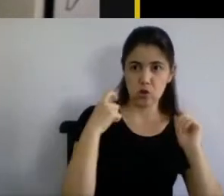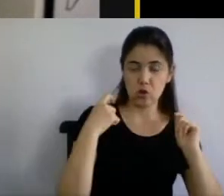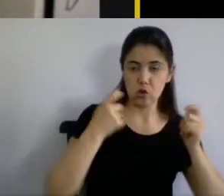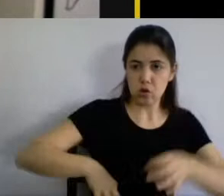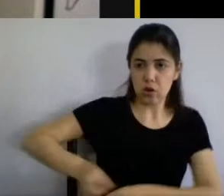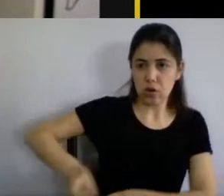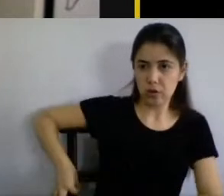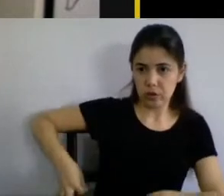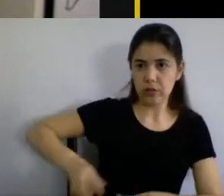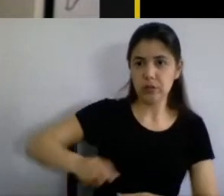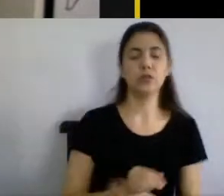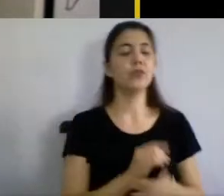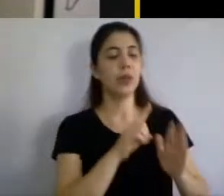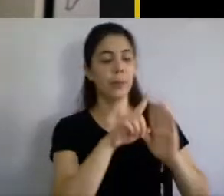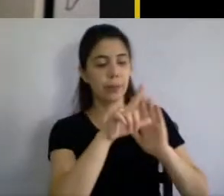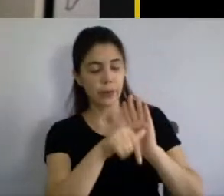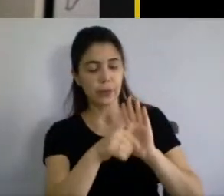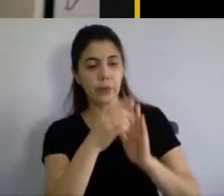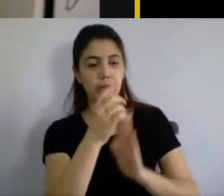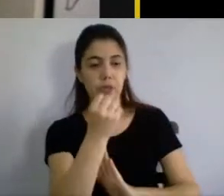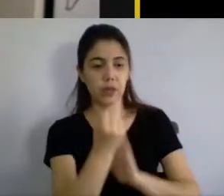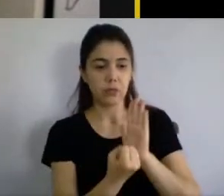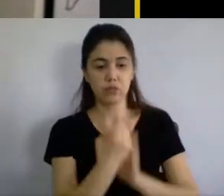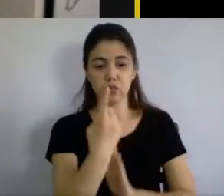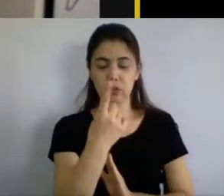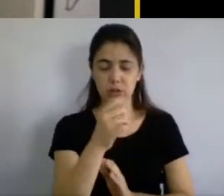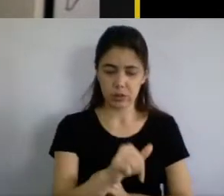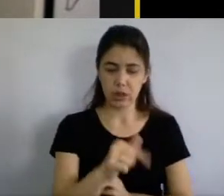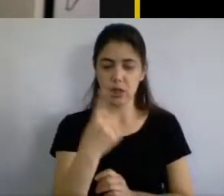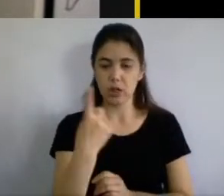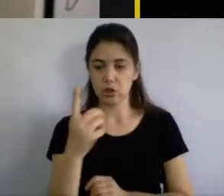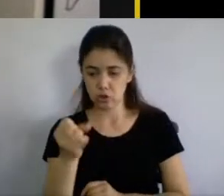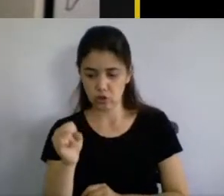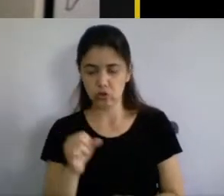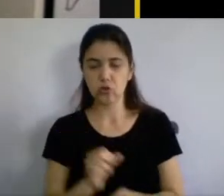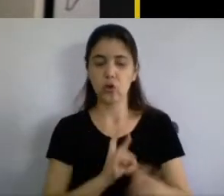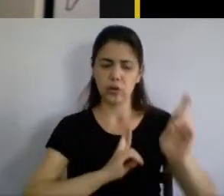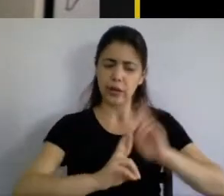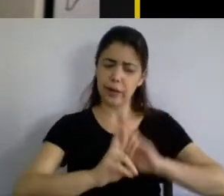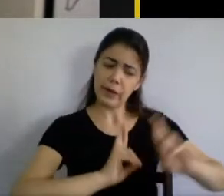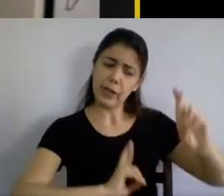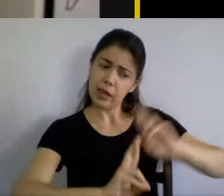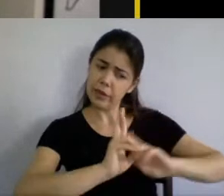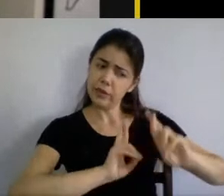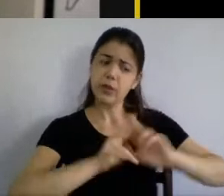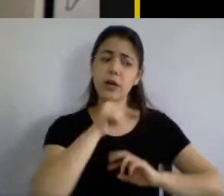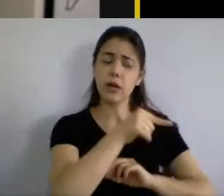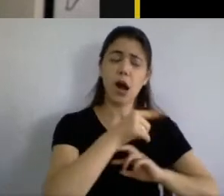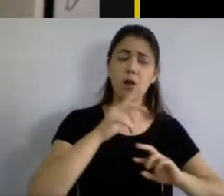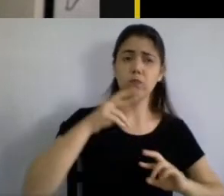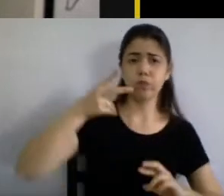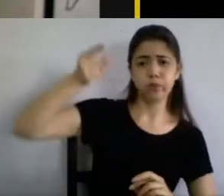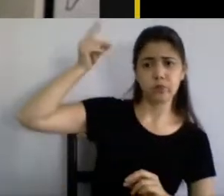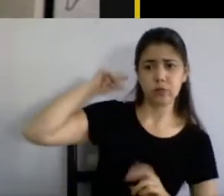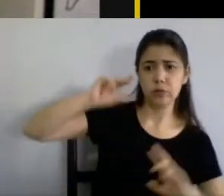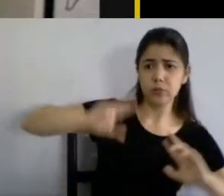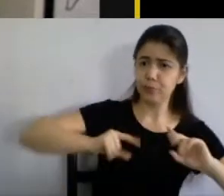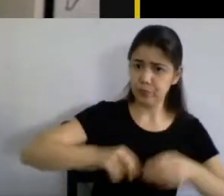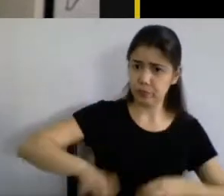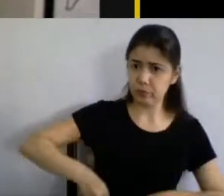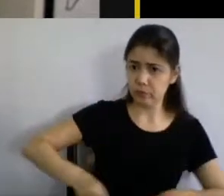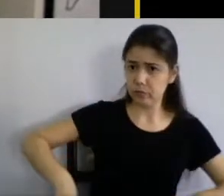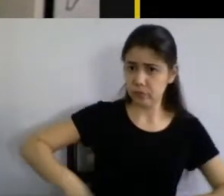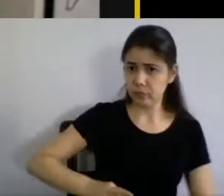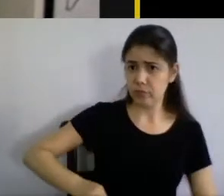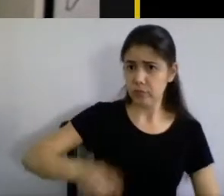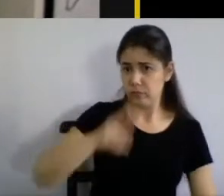a relação depois do jesuitismo e a lábia jesuítica, toda a retórica, com a Universidade